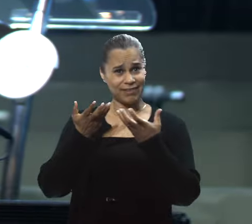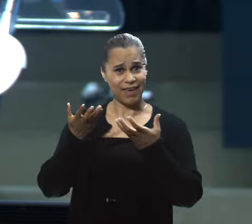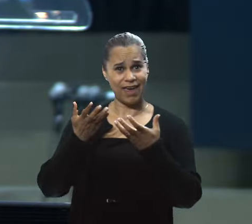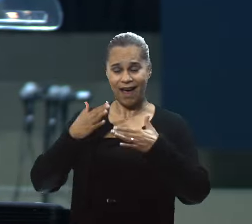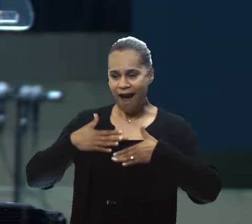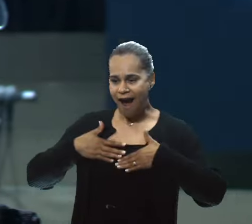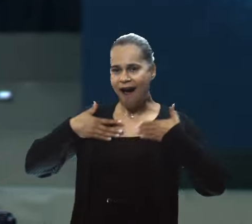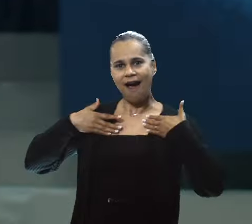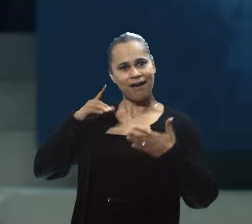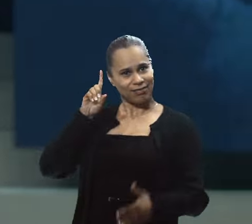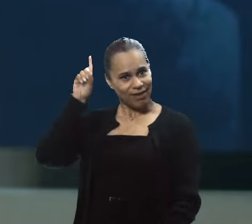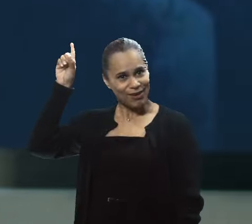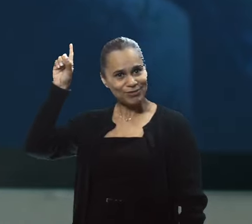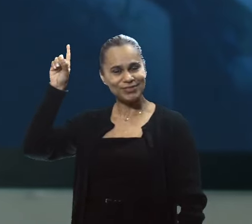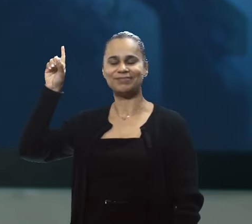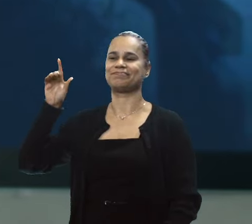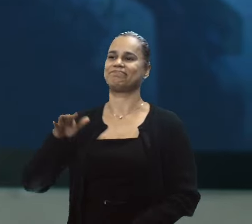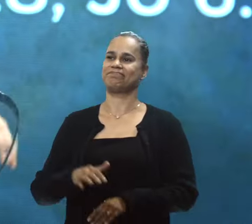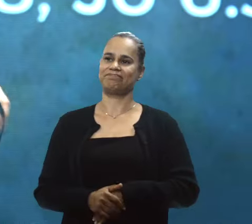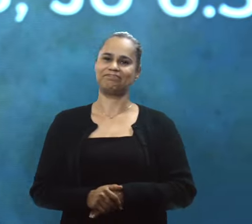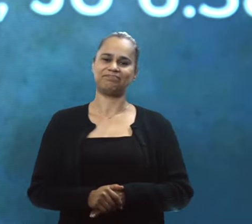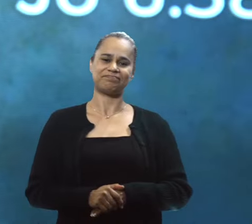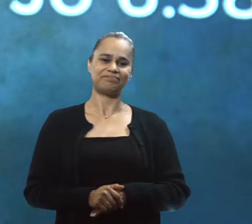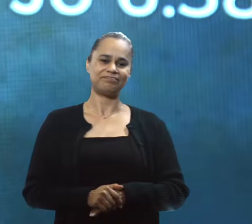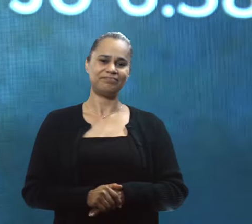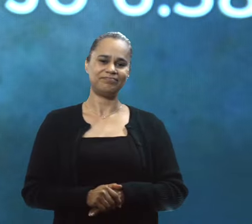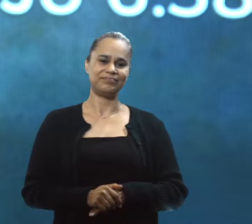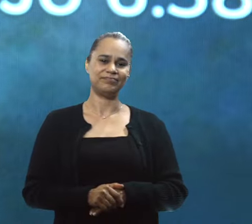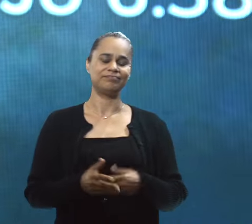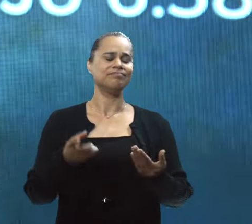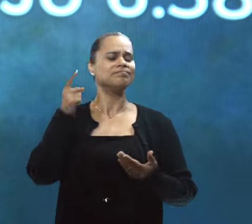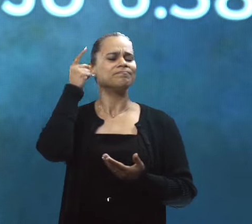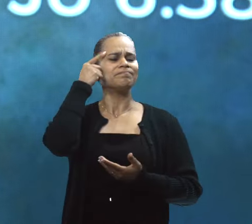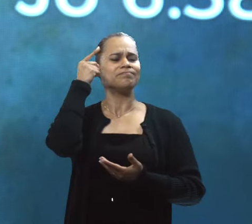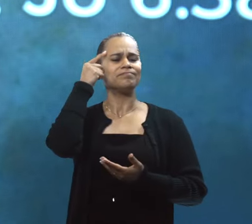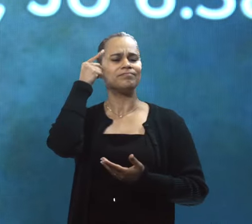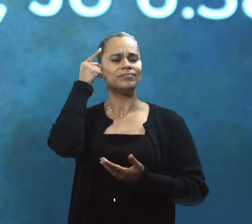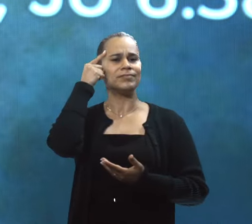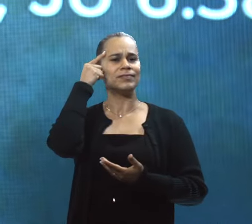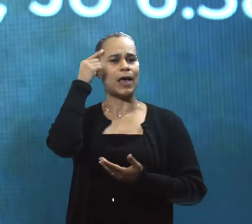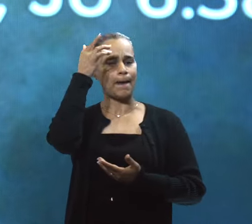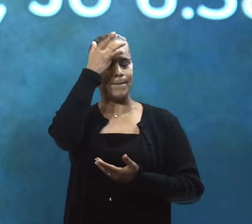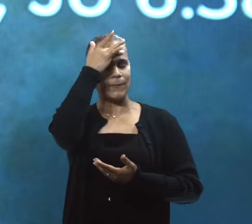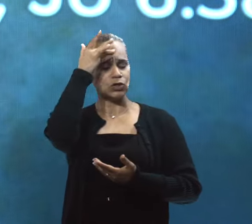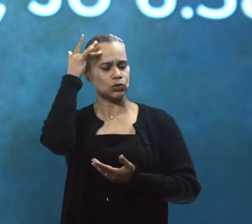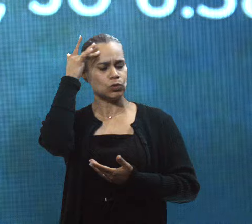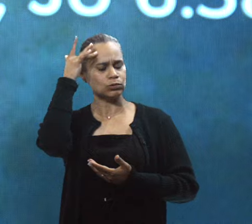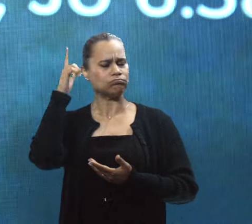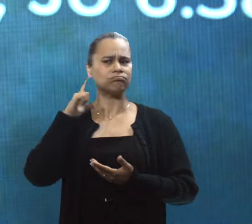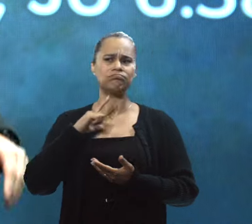Agora, eu fico pensando aqui que muita gente bem intencionada